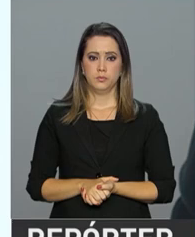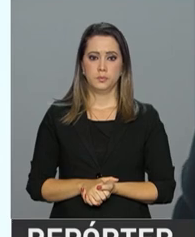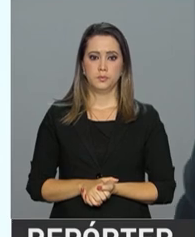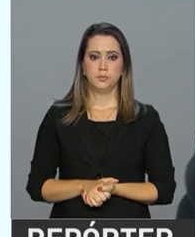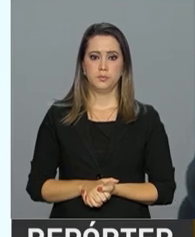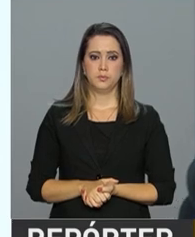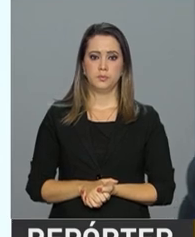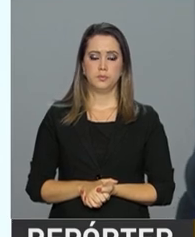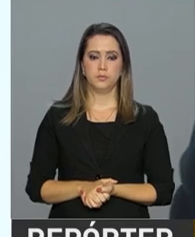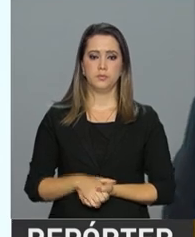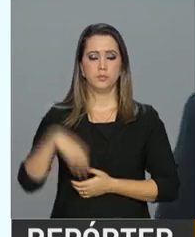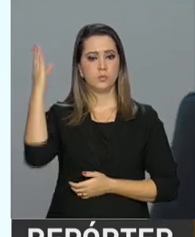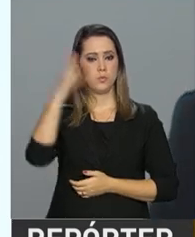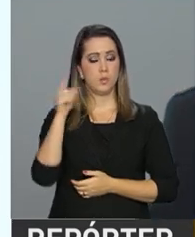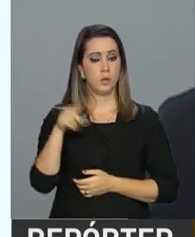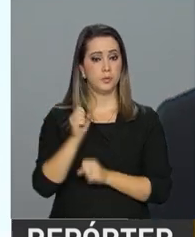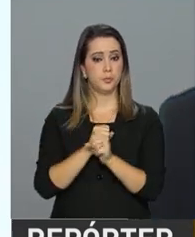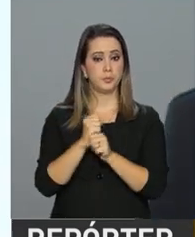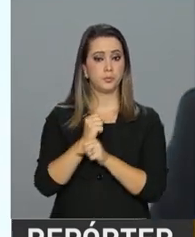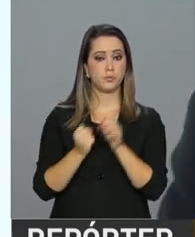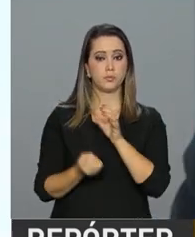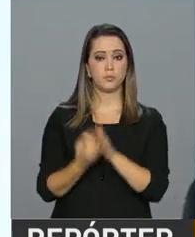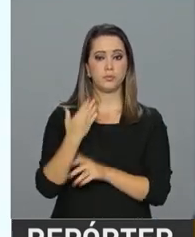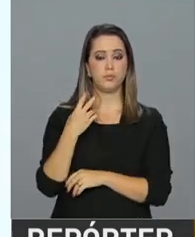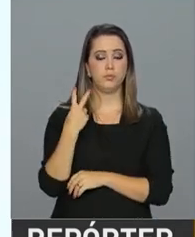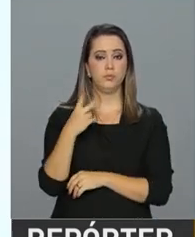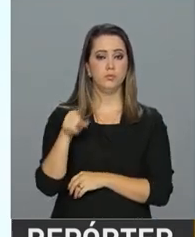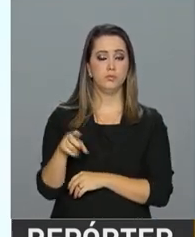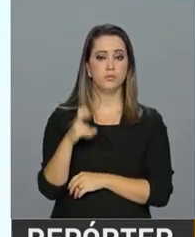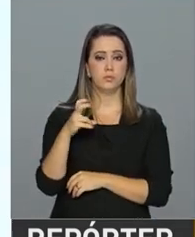O Brasil esse ano deve criar 2,5 milhões de empregos